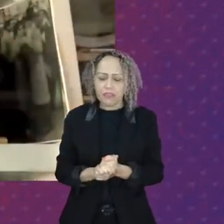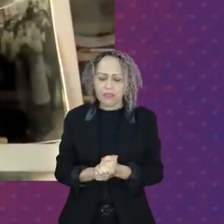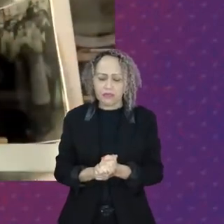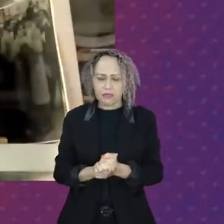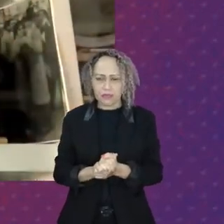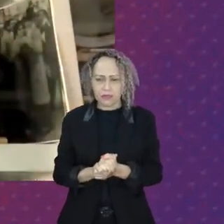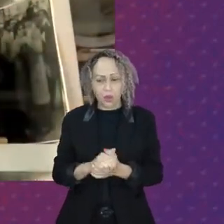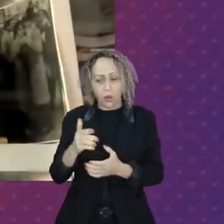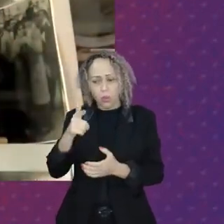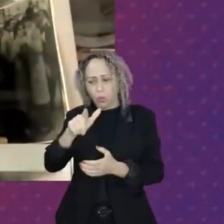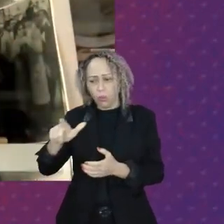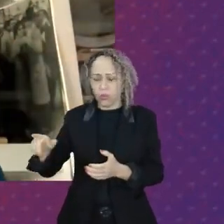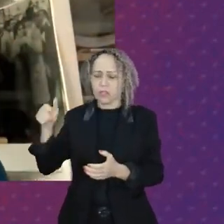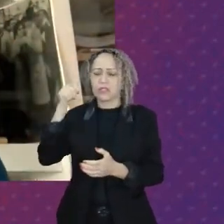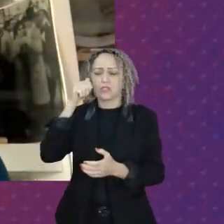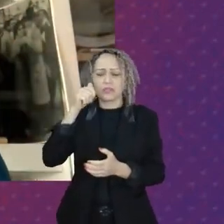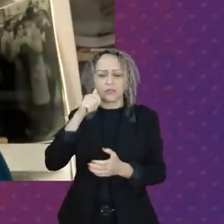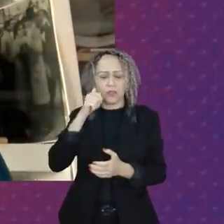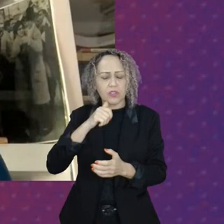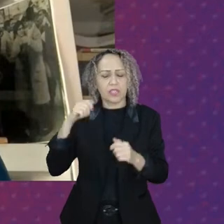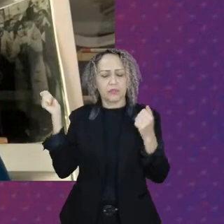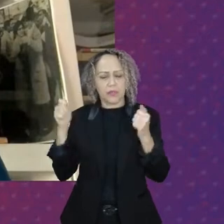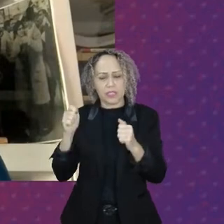outras mulheres.